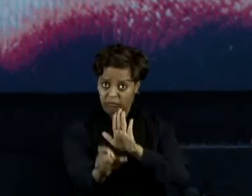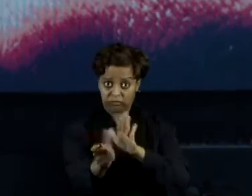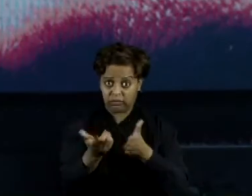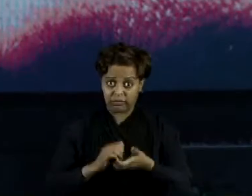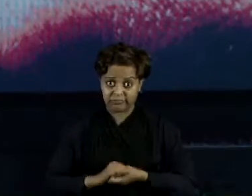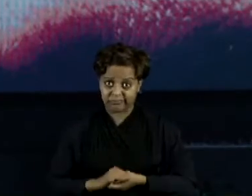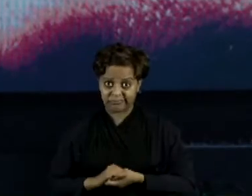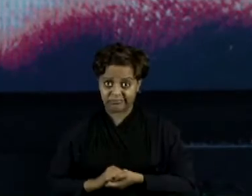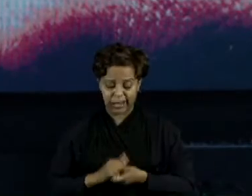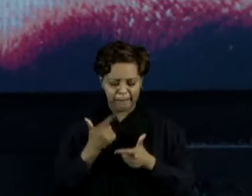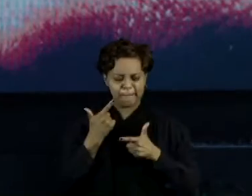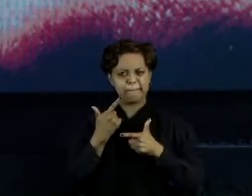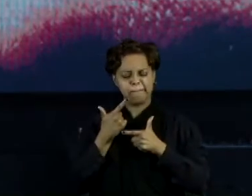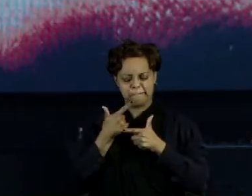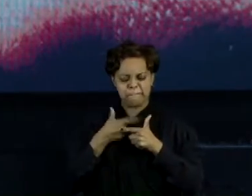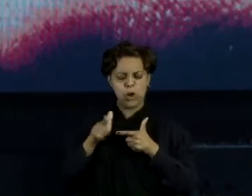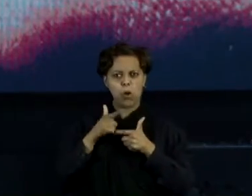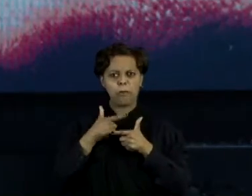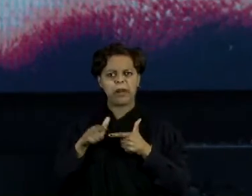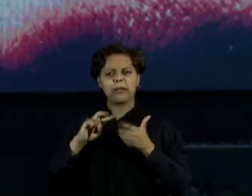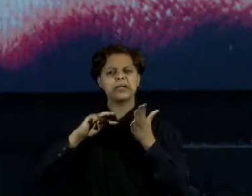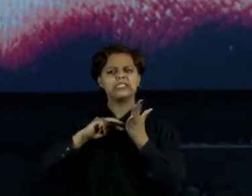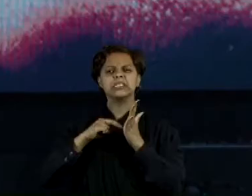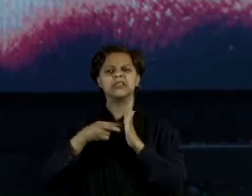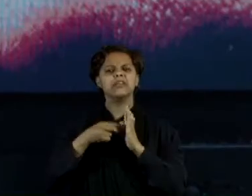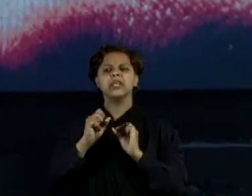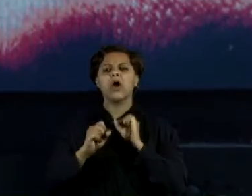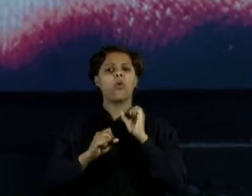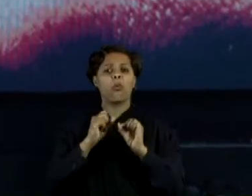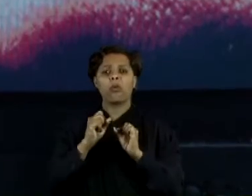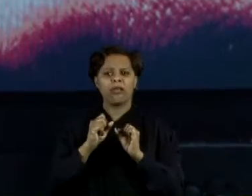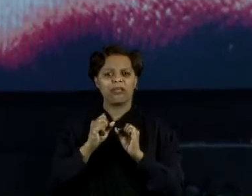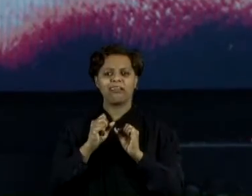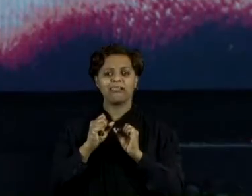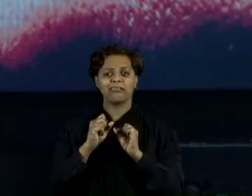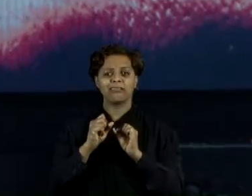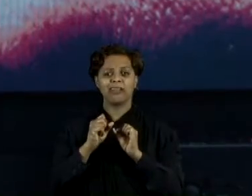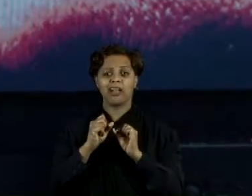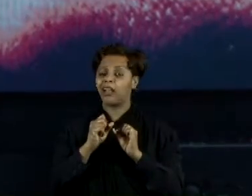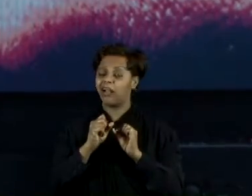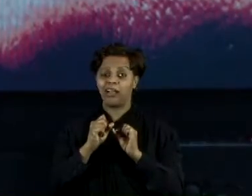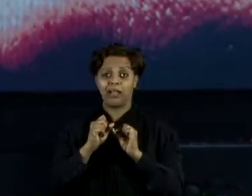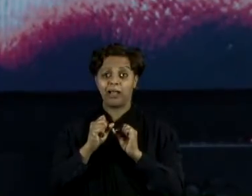Problemas são portas para o significado.